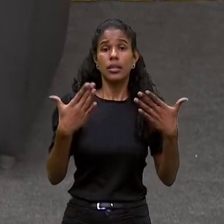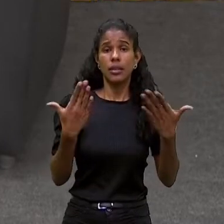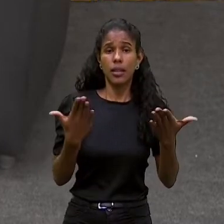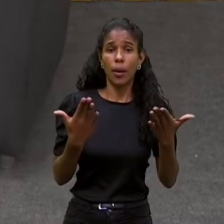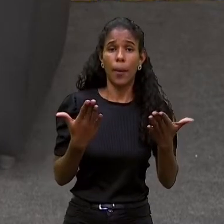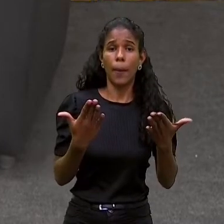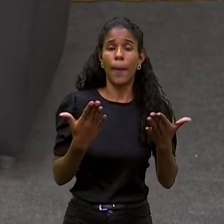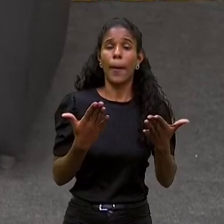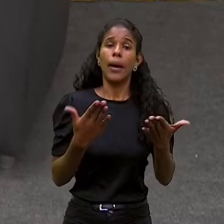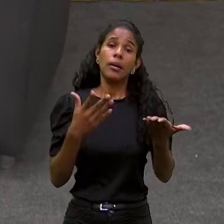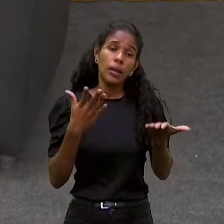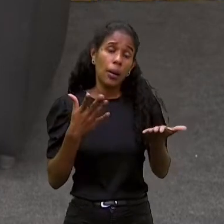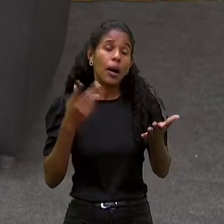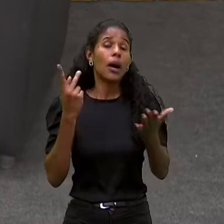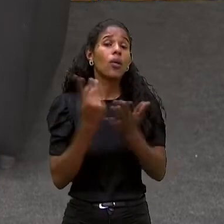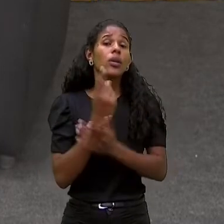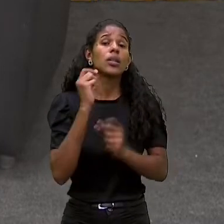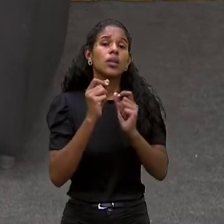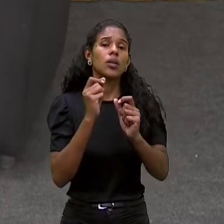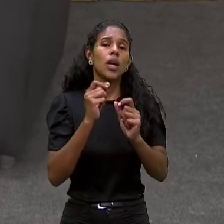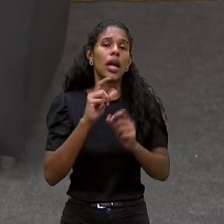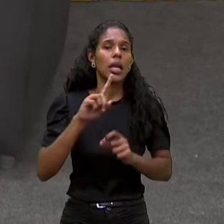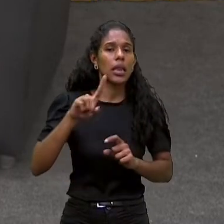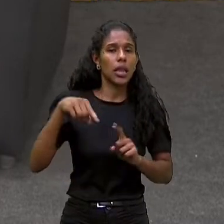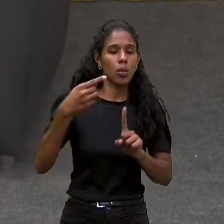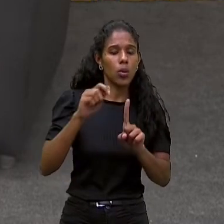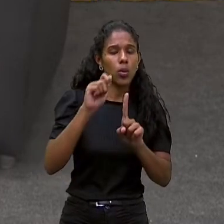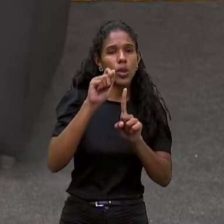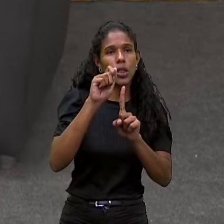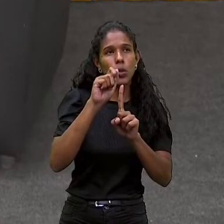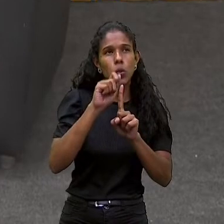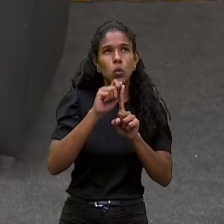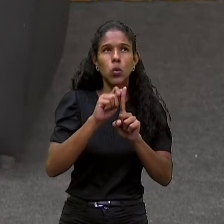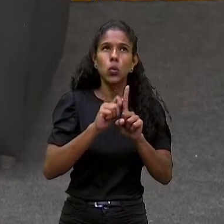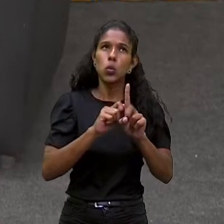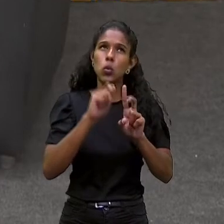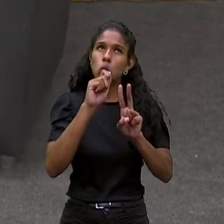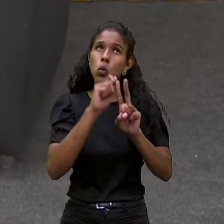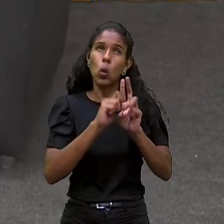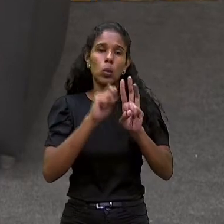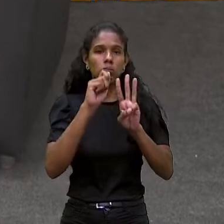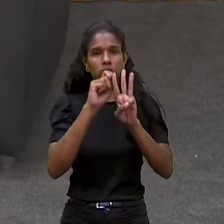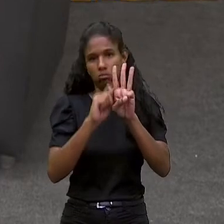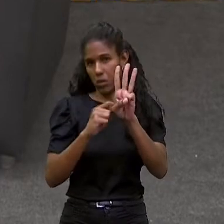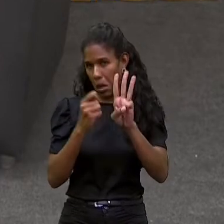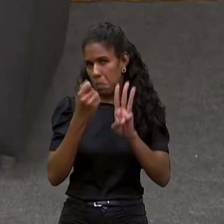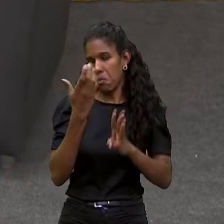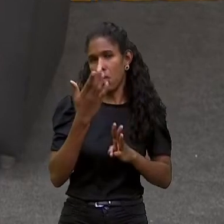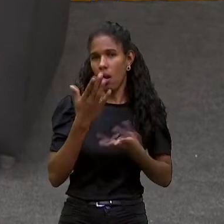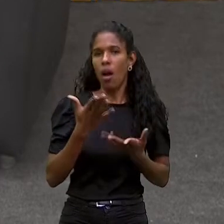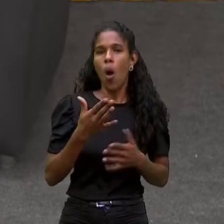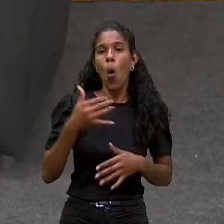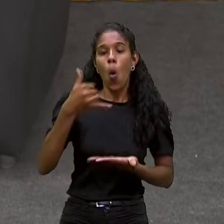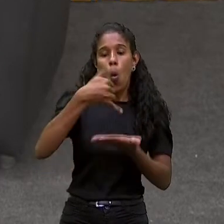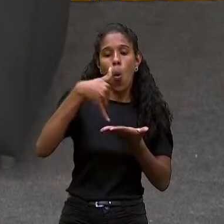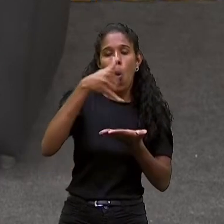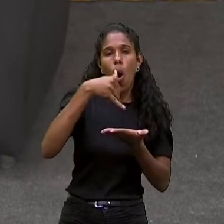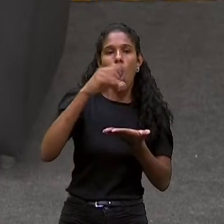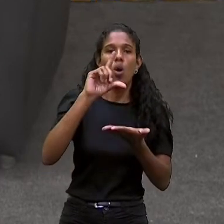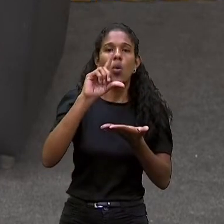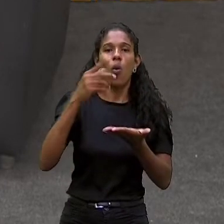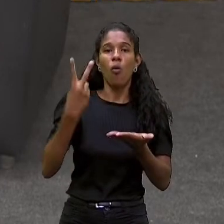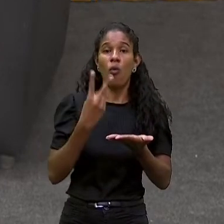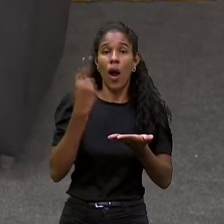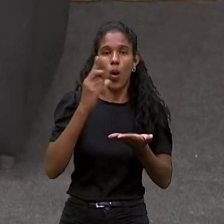provável que daqui a uns 2 ou 3 meses o preço do óleo abaixe. Porque o Brasil, para ganhar tempo